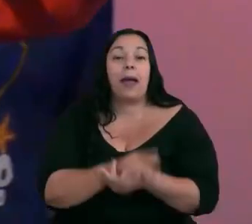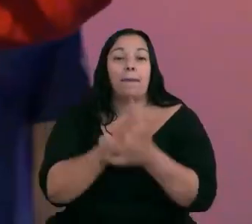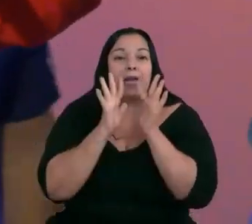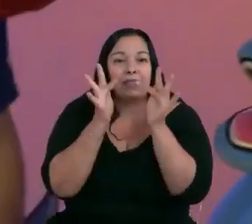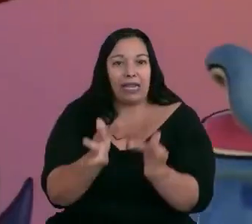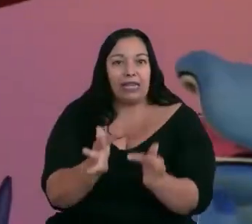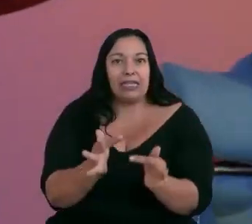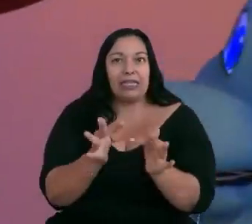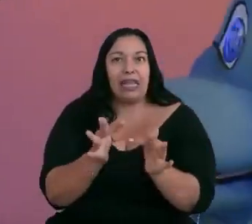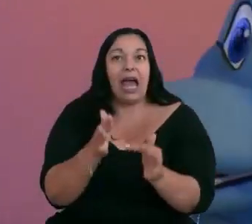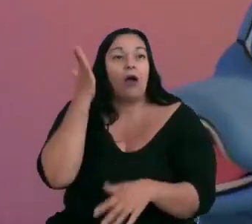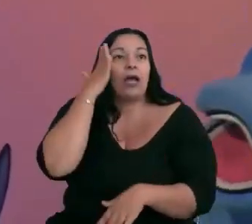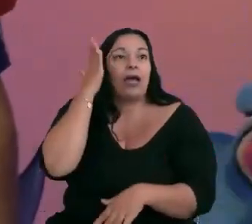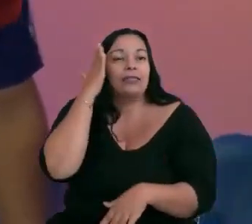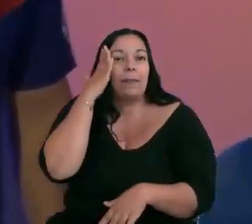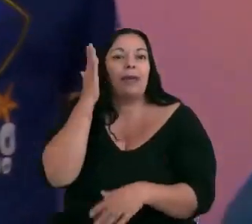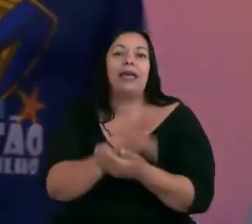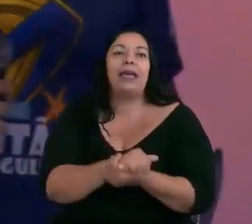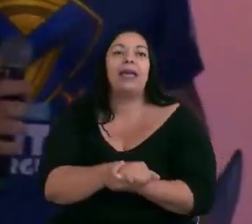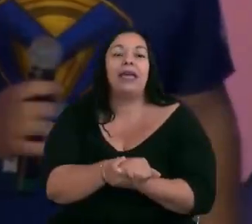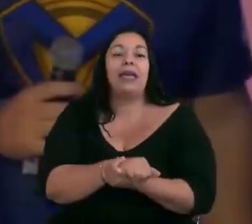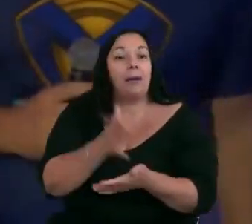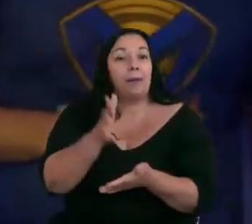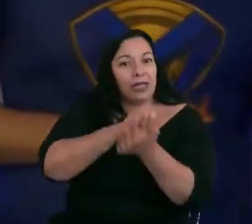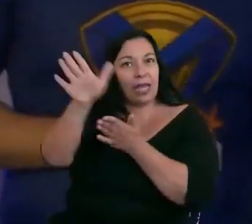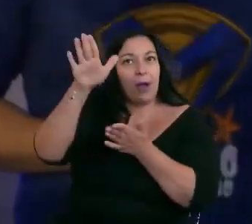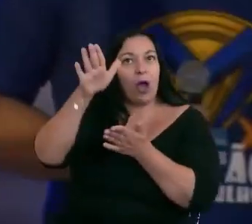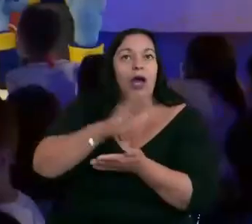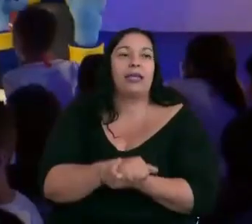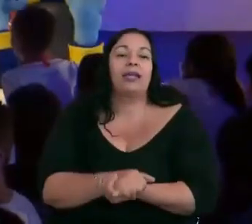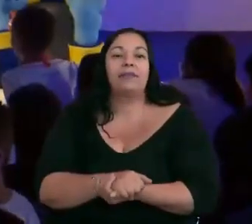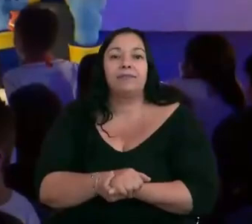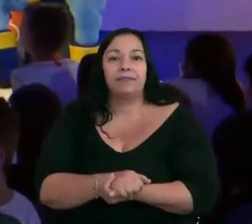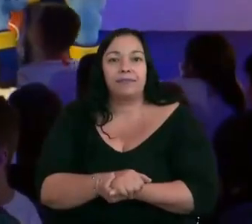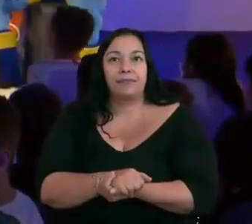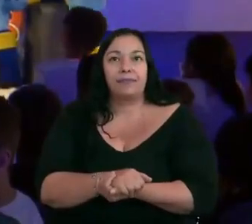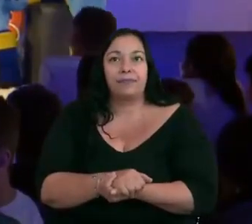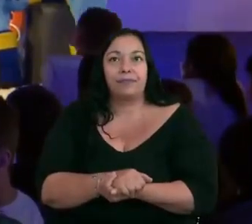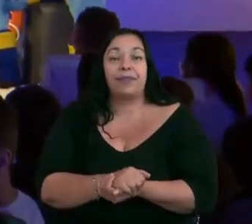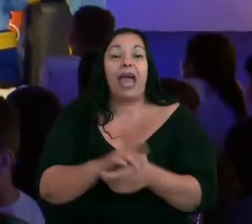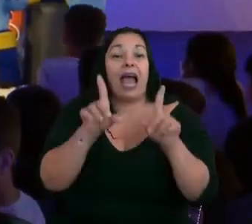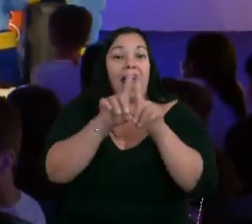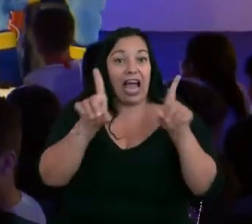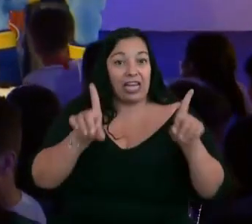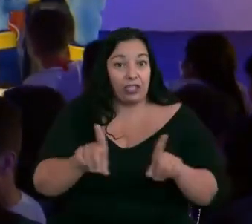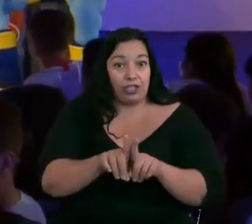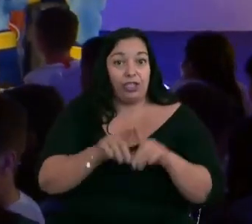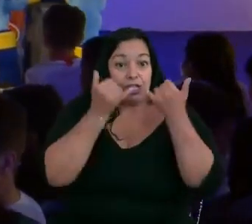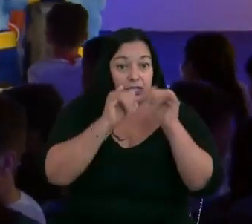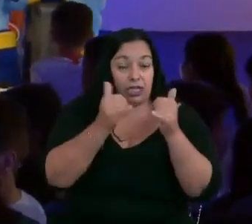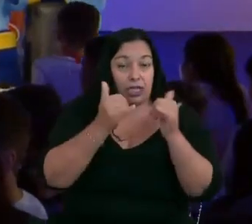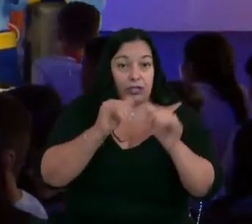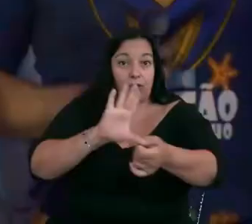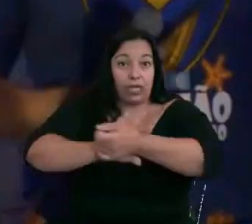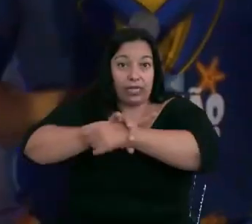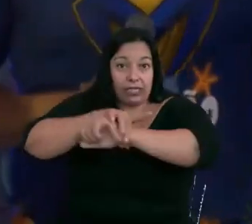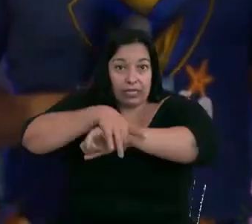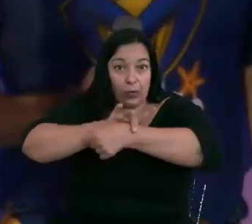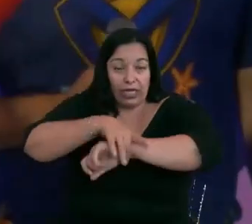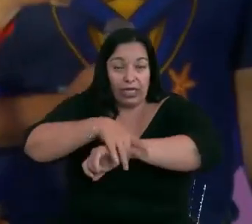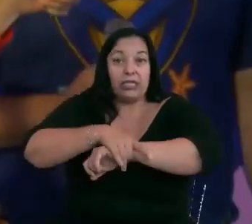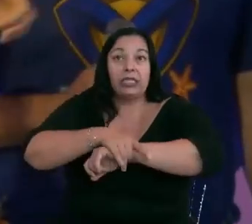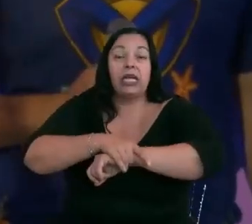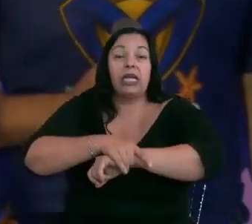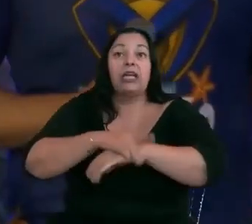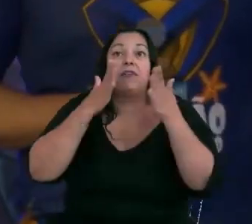saber o seguinte. Para a gente poder ir embora, lá fora vocês vão receber a cartilha de instrução de segurança do INAT e vão receber